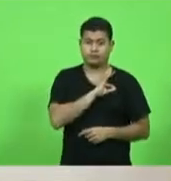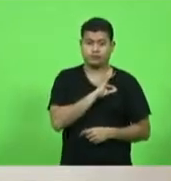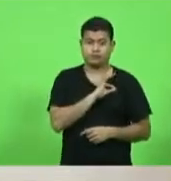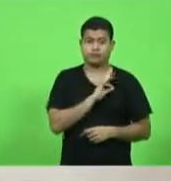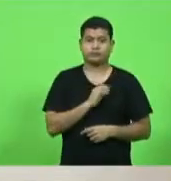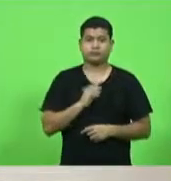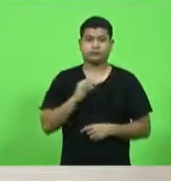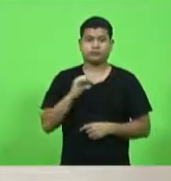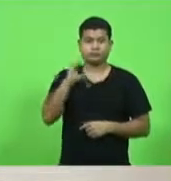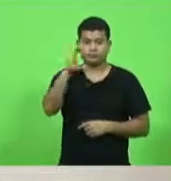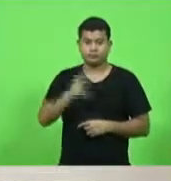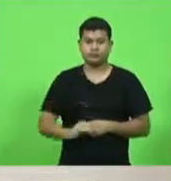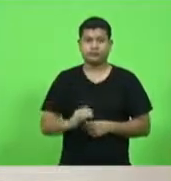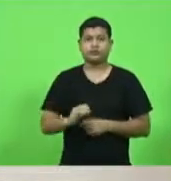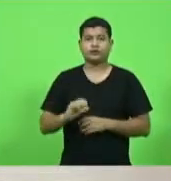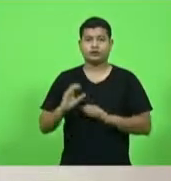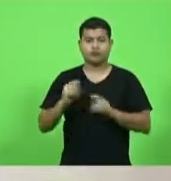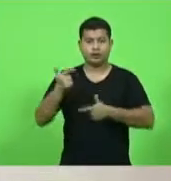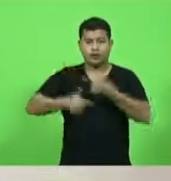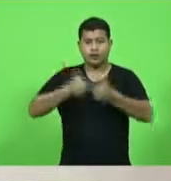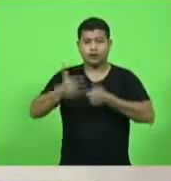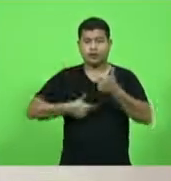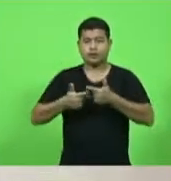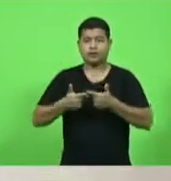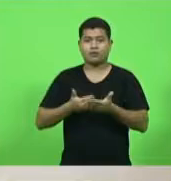de Santa Catarina desde o ano de